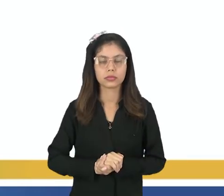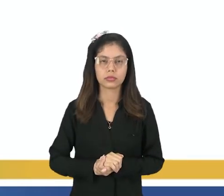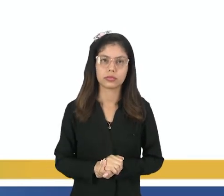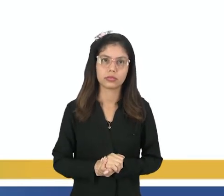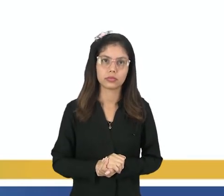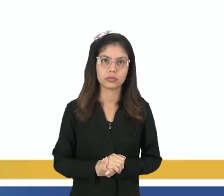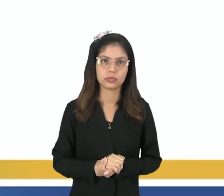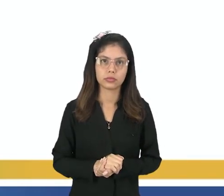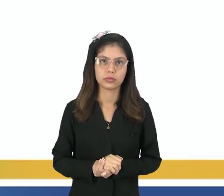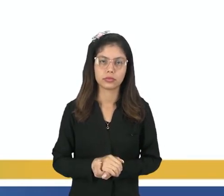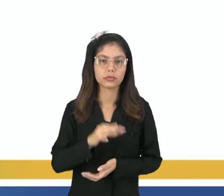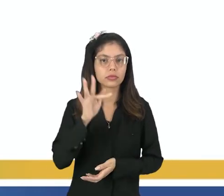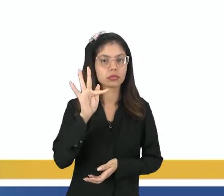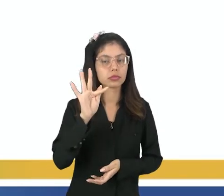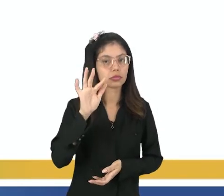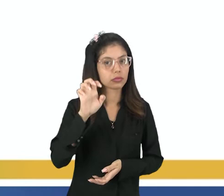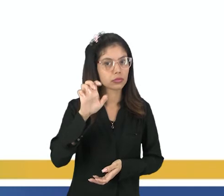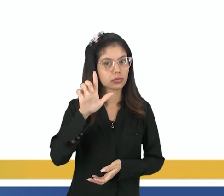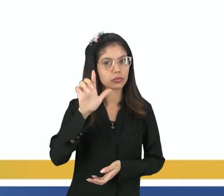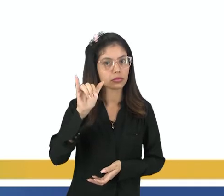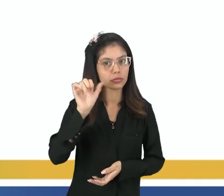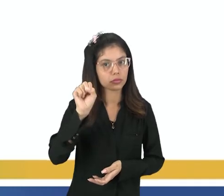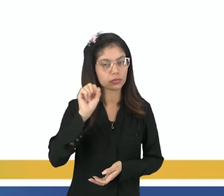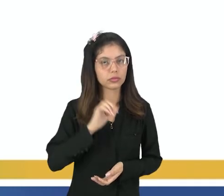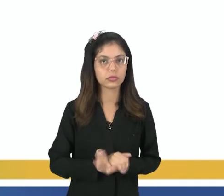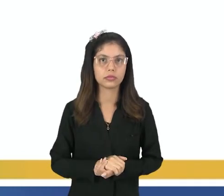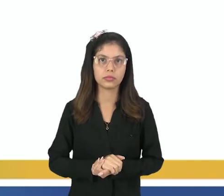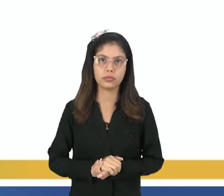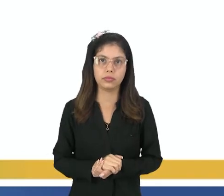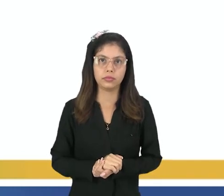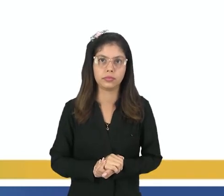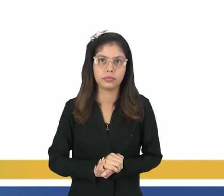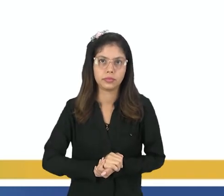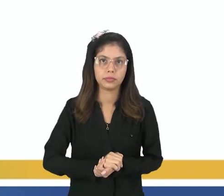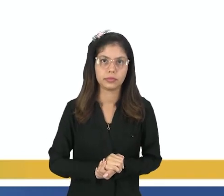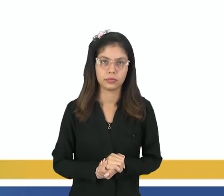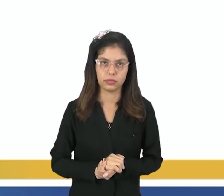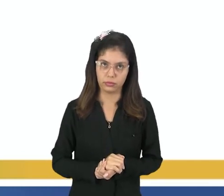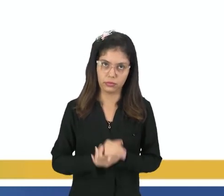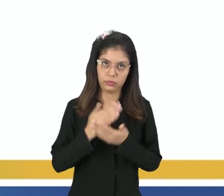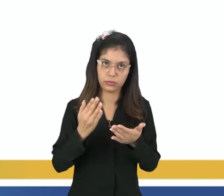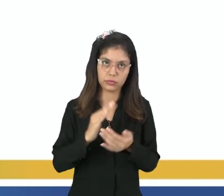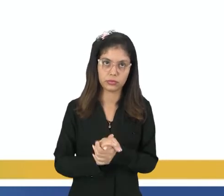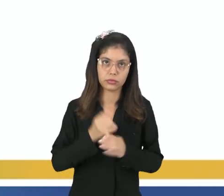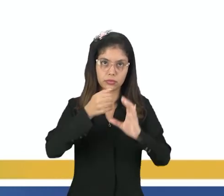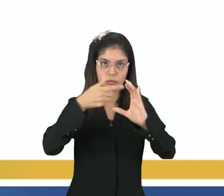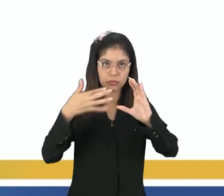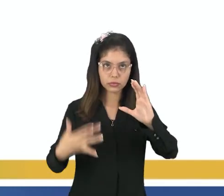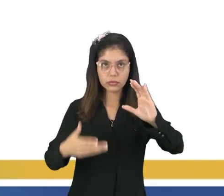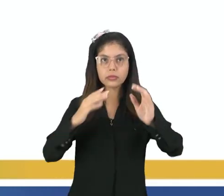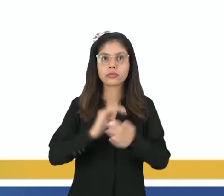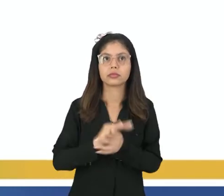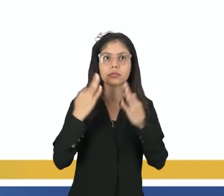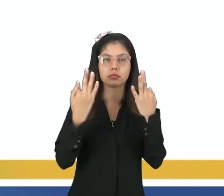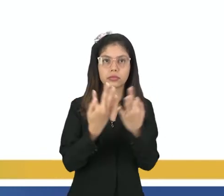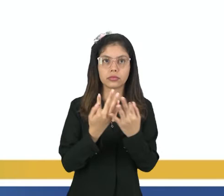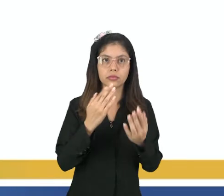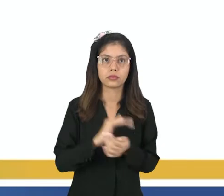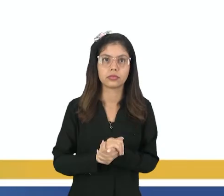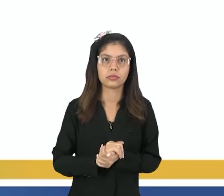cientificamente falando, é Canis. Do gato é Felix. E a espécie, então, do cachorro